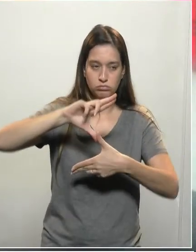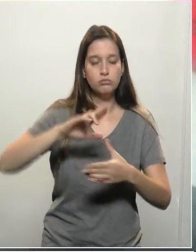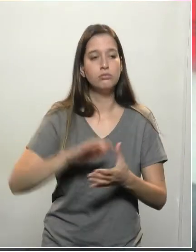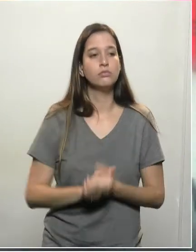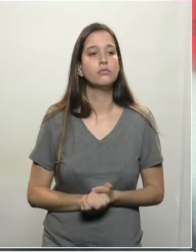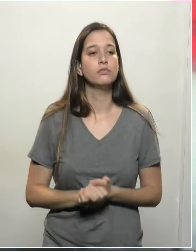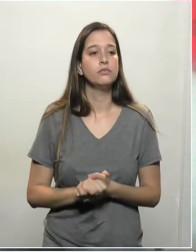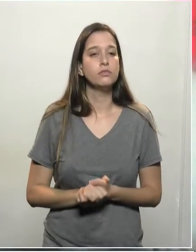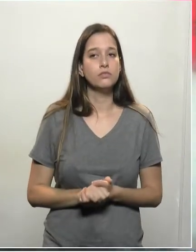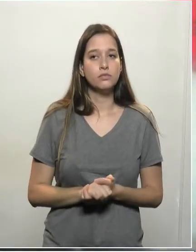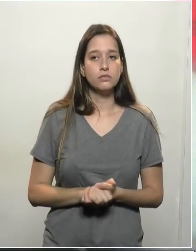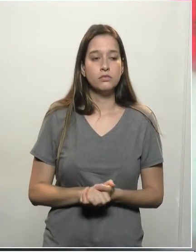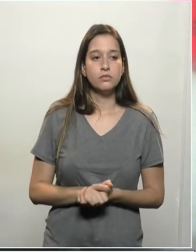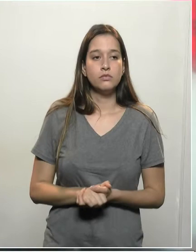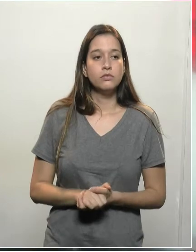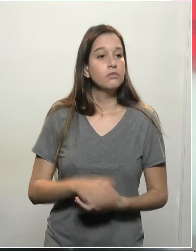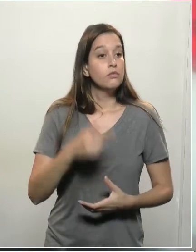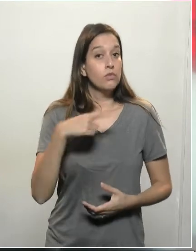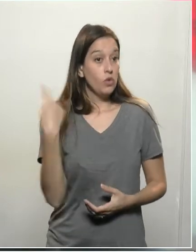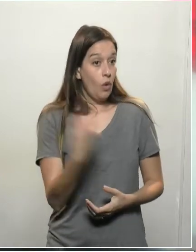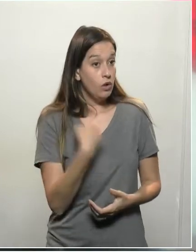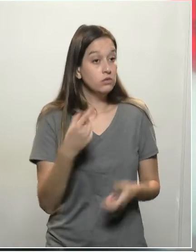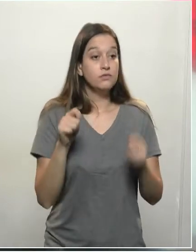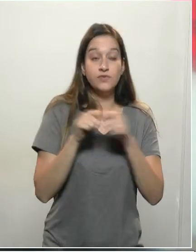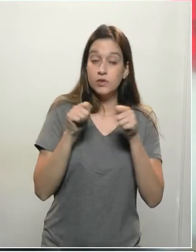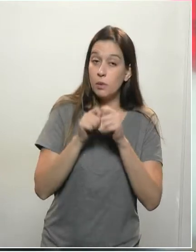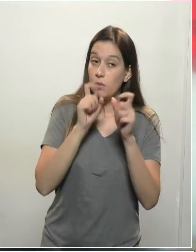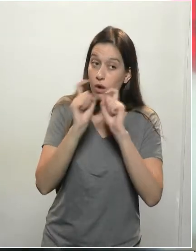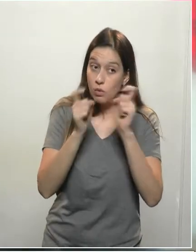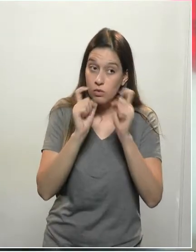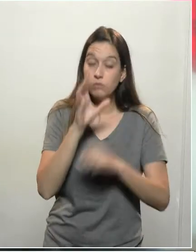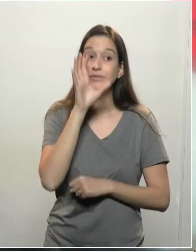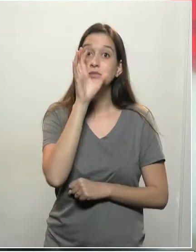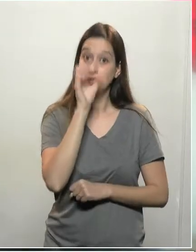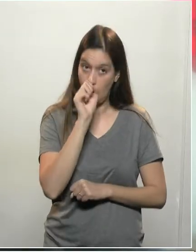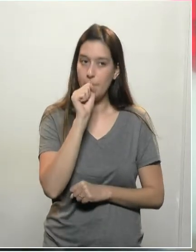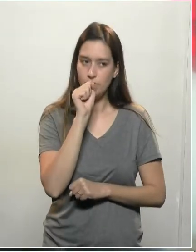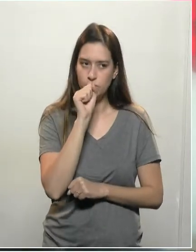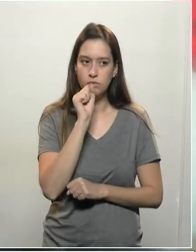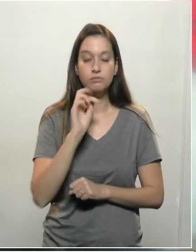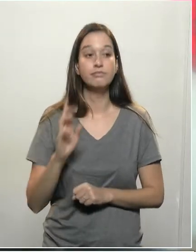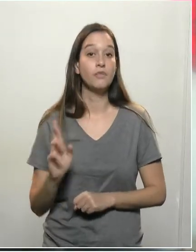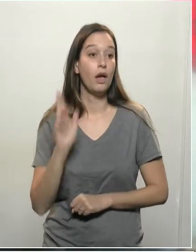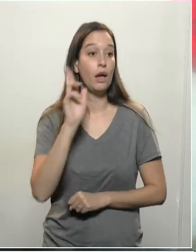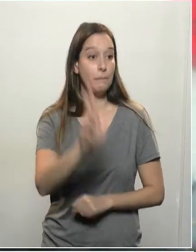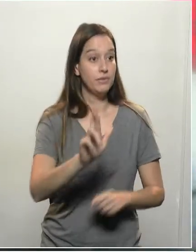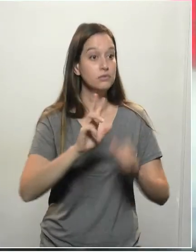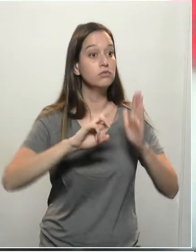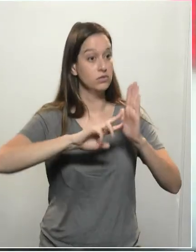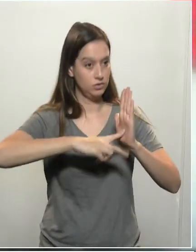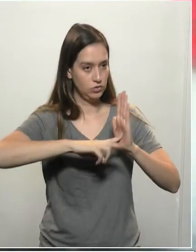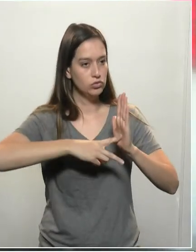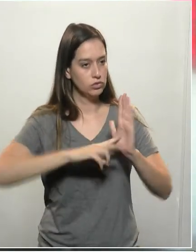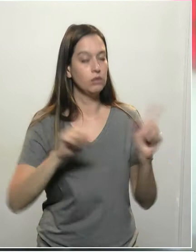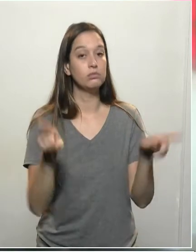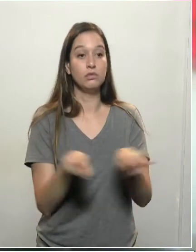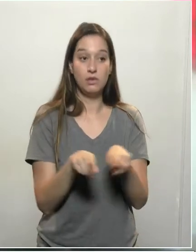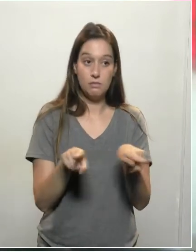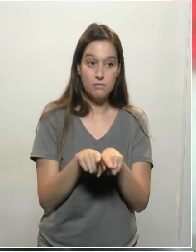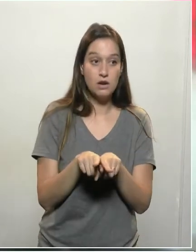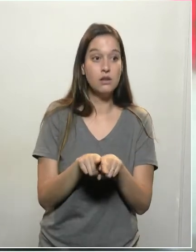Sanepar. Tivemos uma reunião no sábado com vários representantes de sindicatos e também com outros